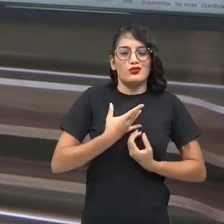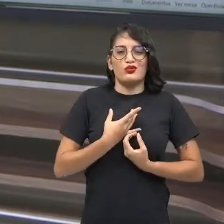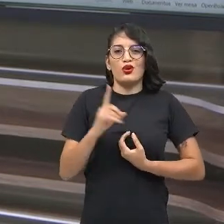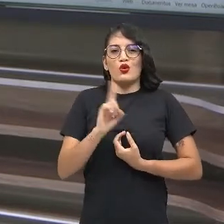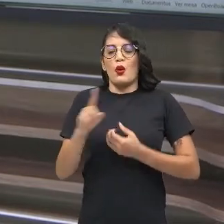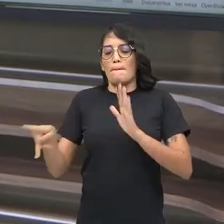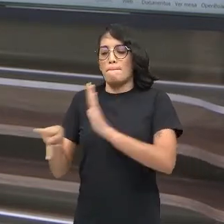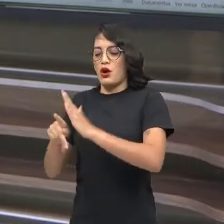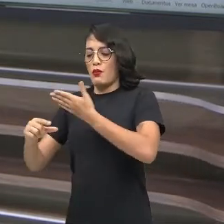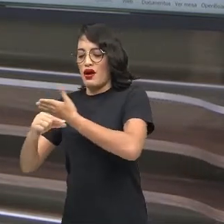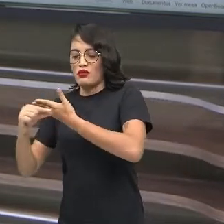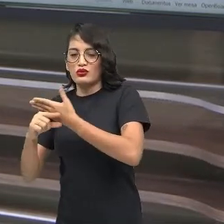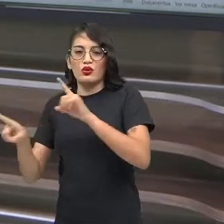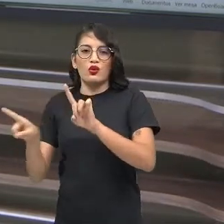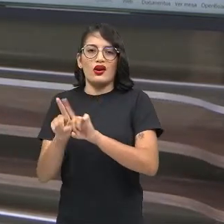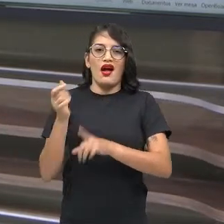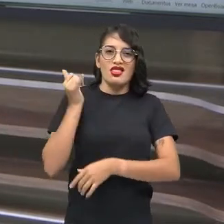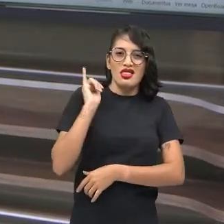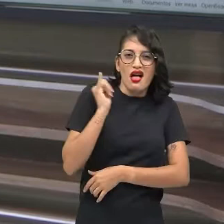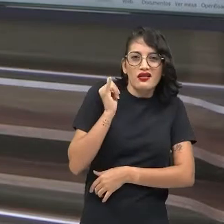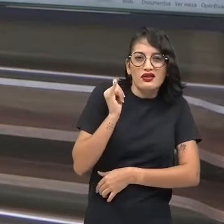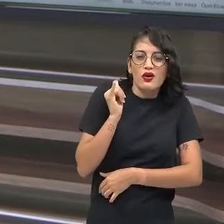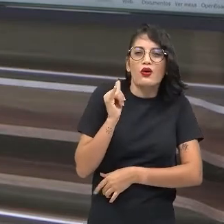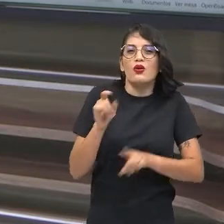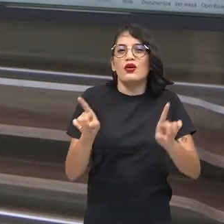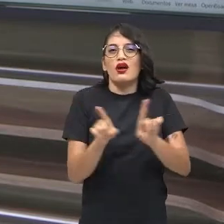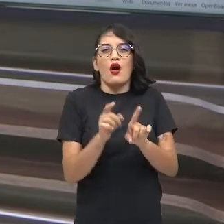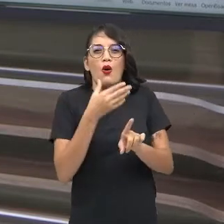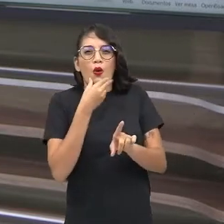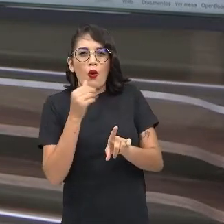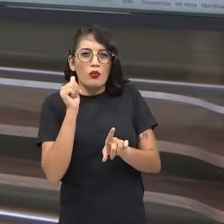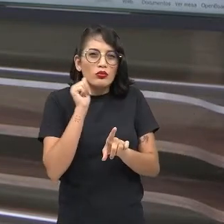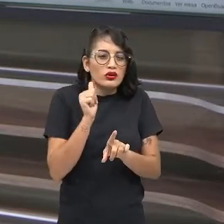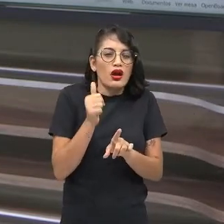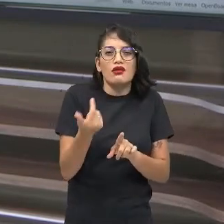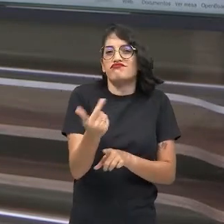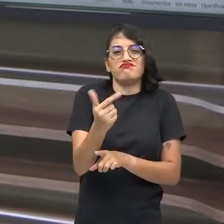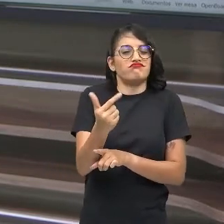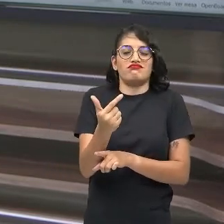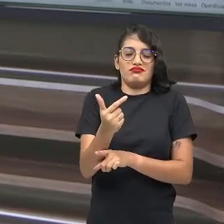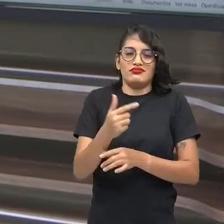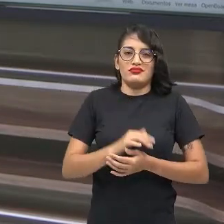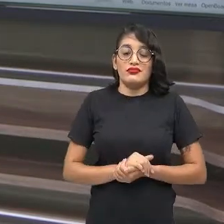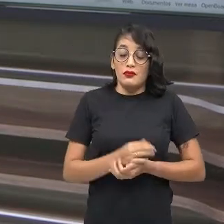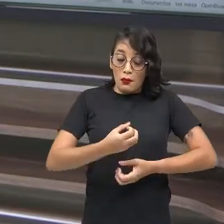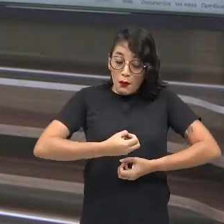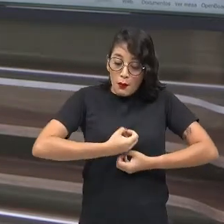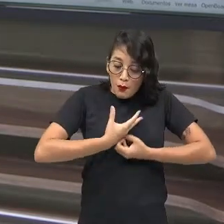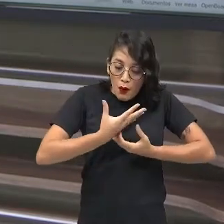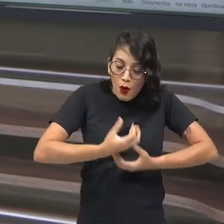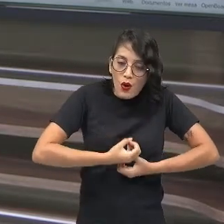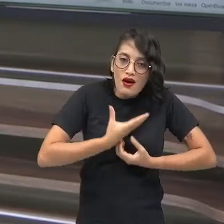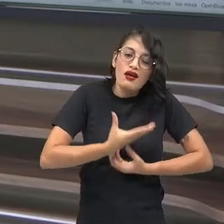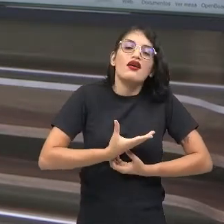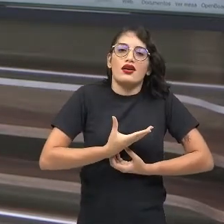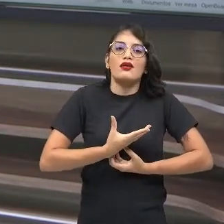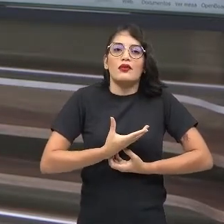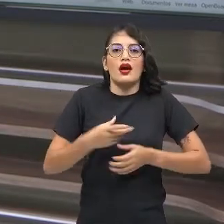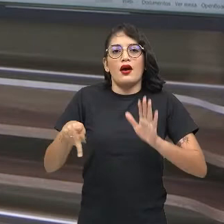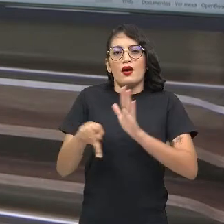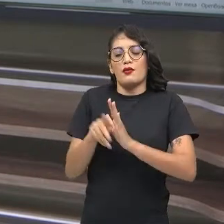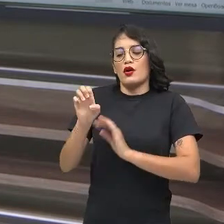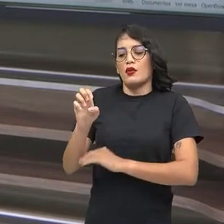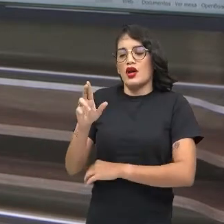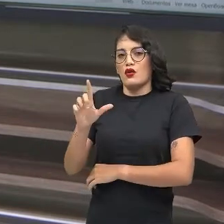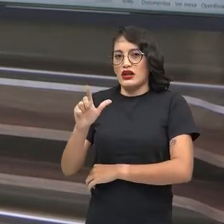autora, não é a narradora, não é o narrador, não é o autor, poema está para eu lírico.